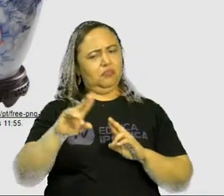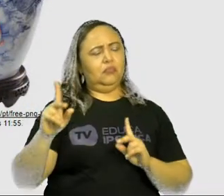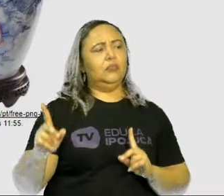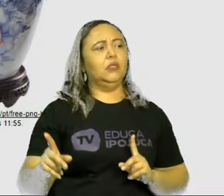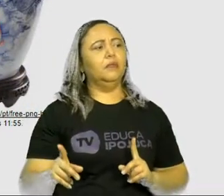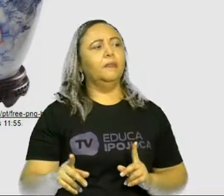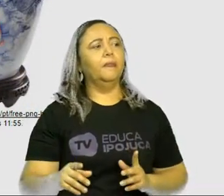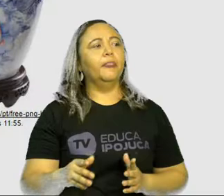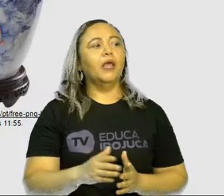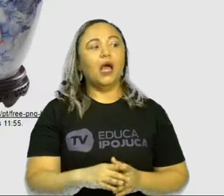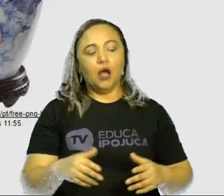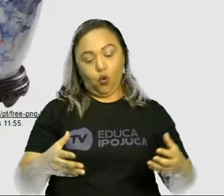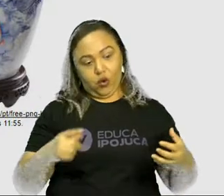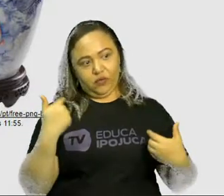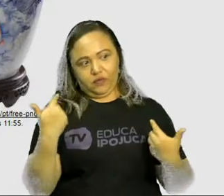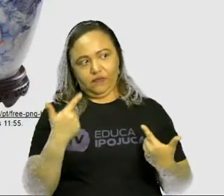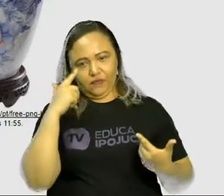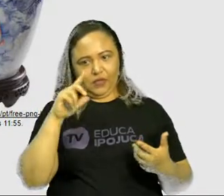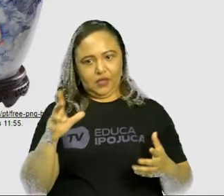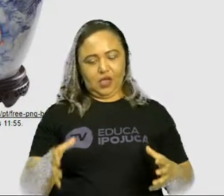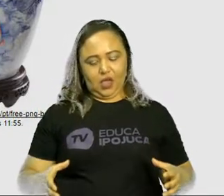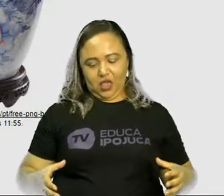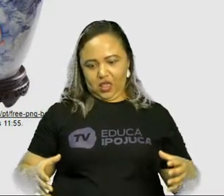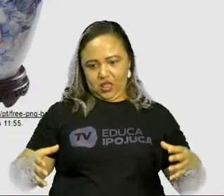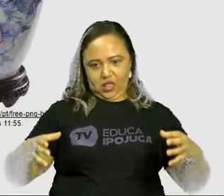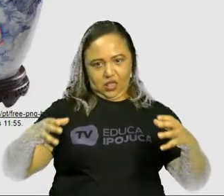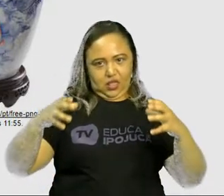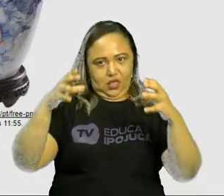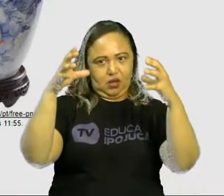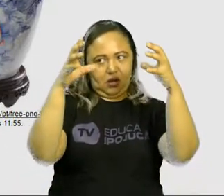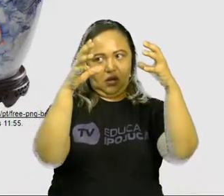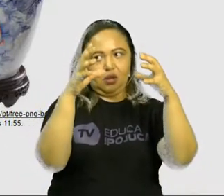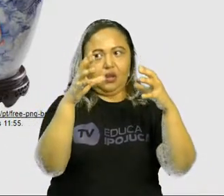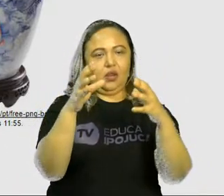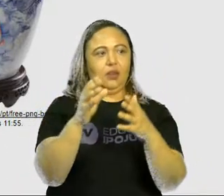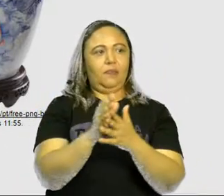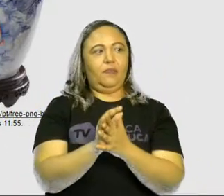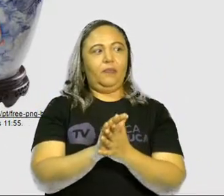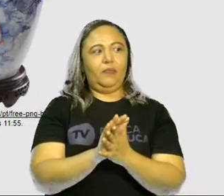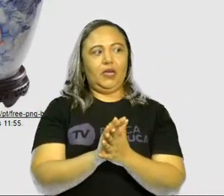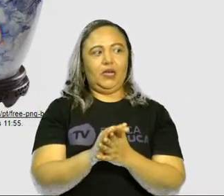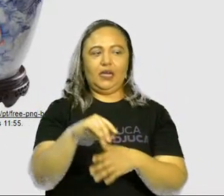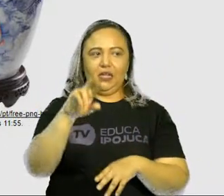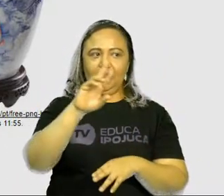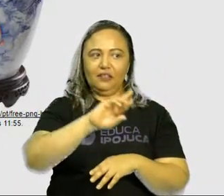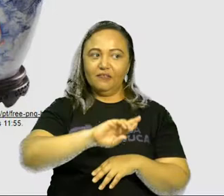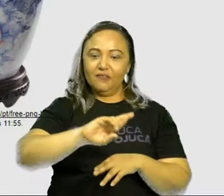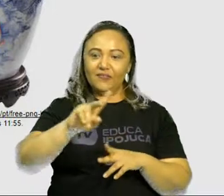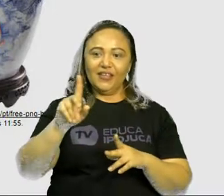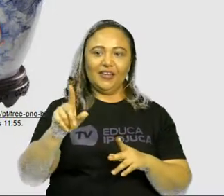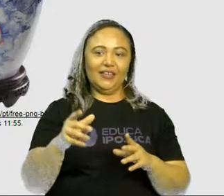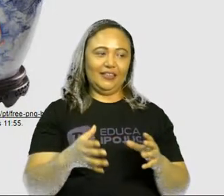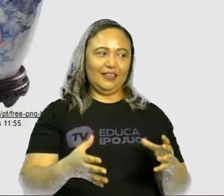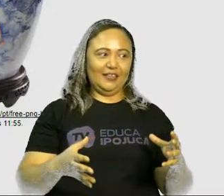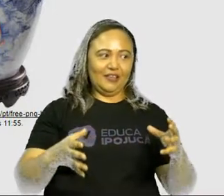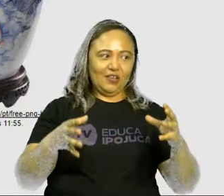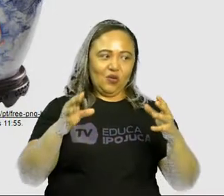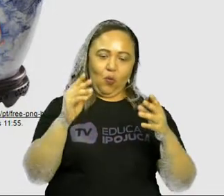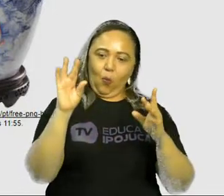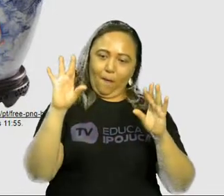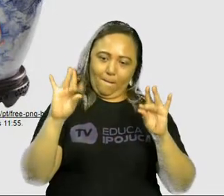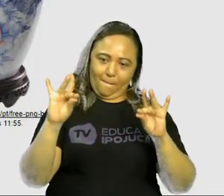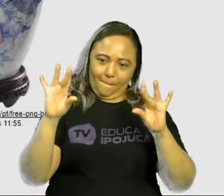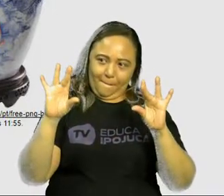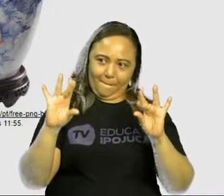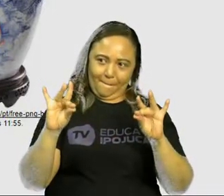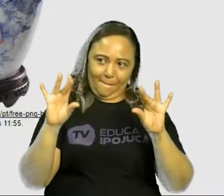materiais cerâmicos e argila que é o barro Observe aí veja o tipo nem o barro